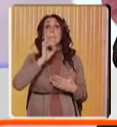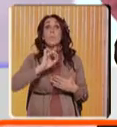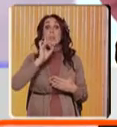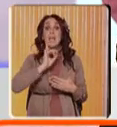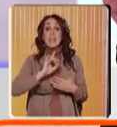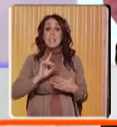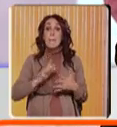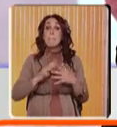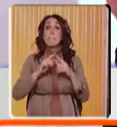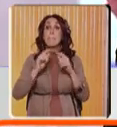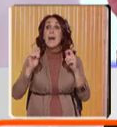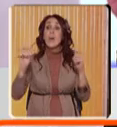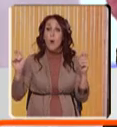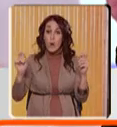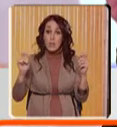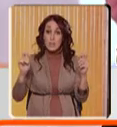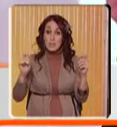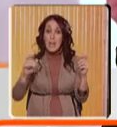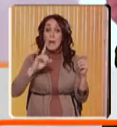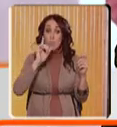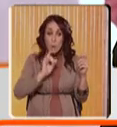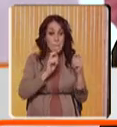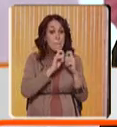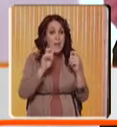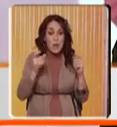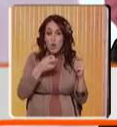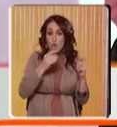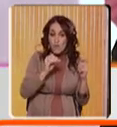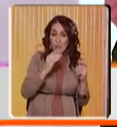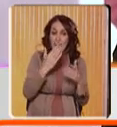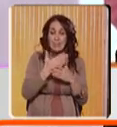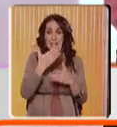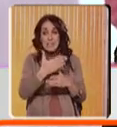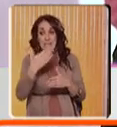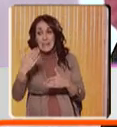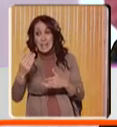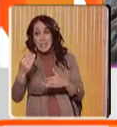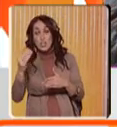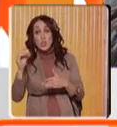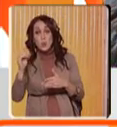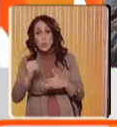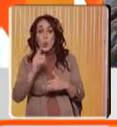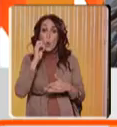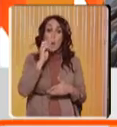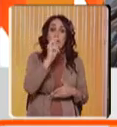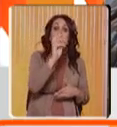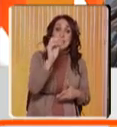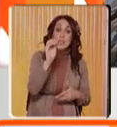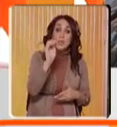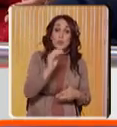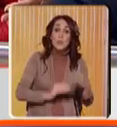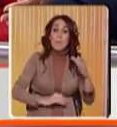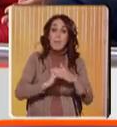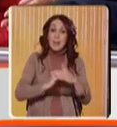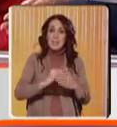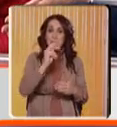Nas mulheres o orgasmo é maior do que nos homens. Nas mulheres é entre uns 90 a 110 segundos, enquanto que nos homens são 30 segundos, no